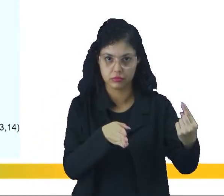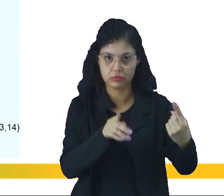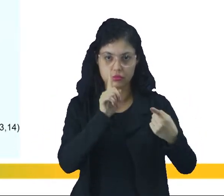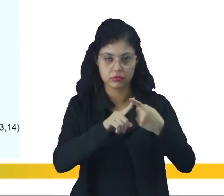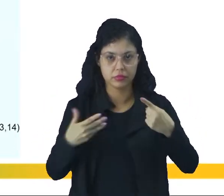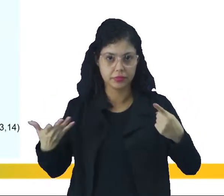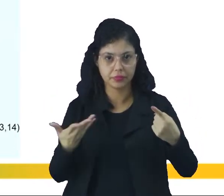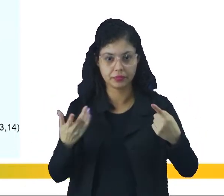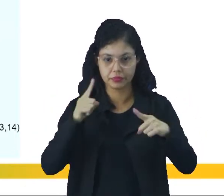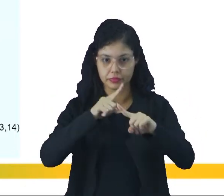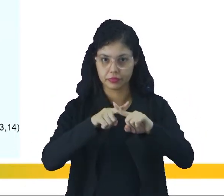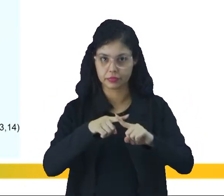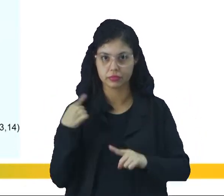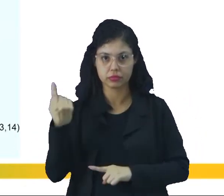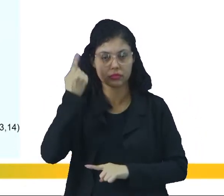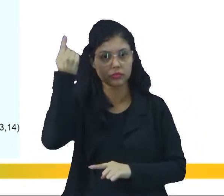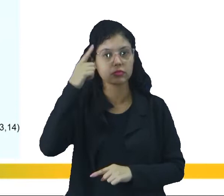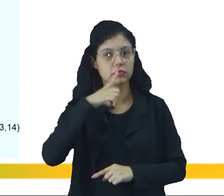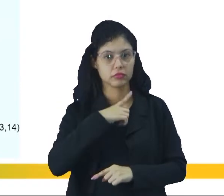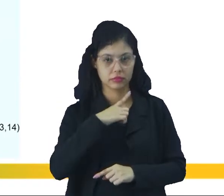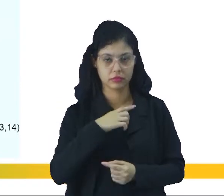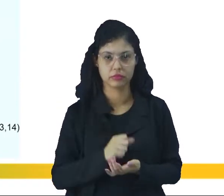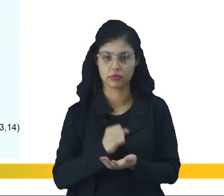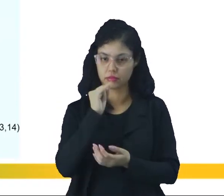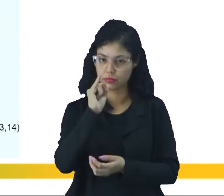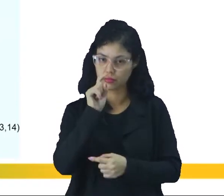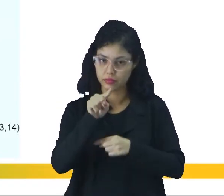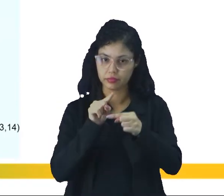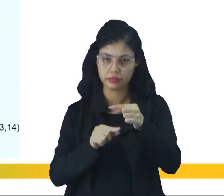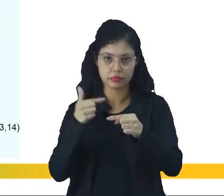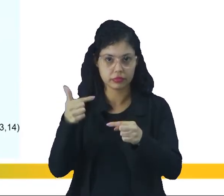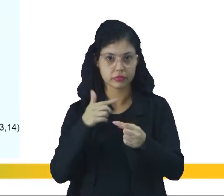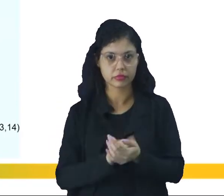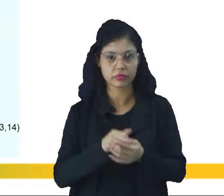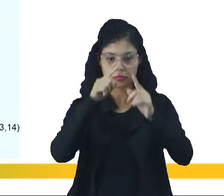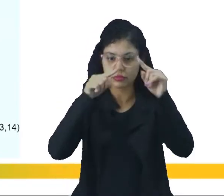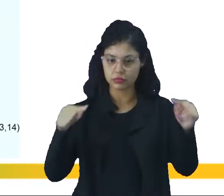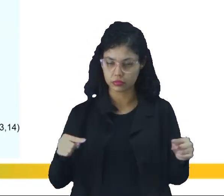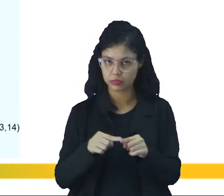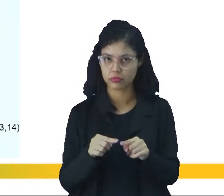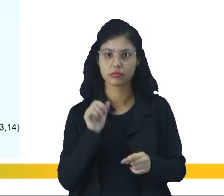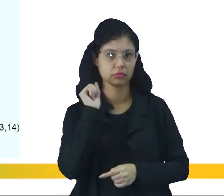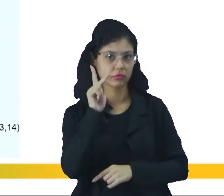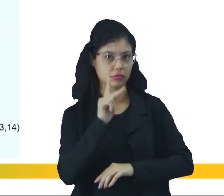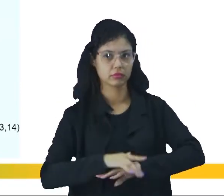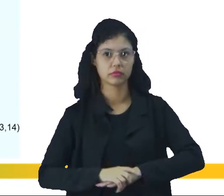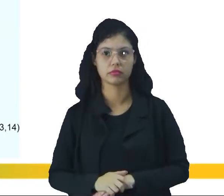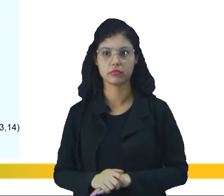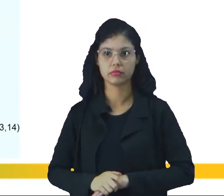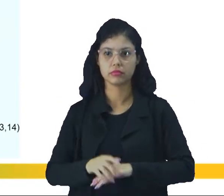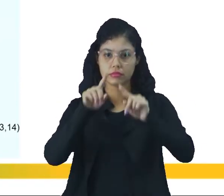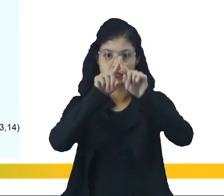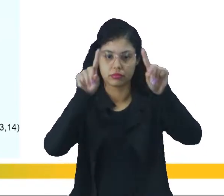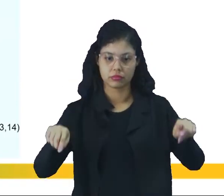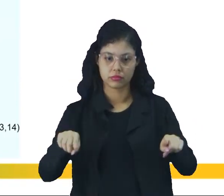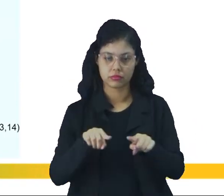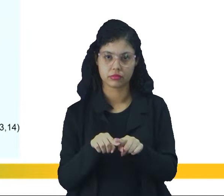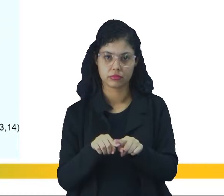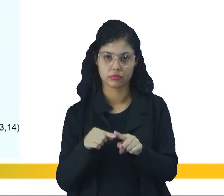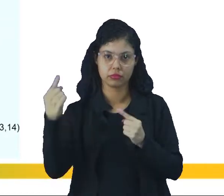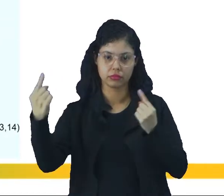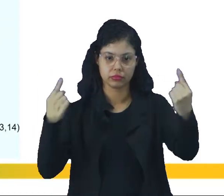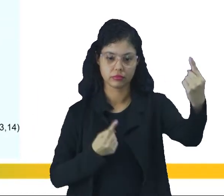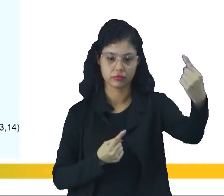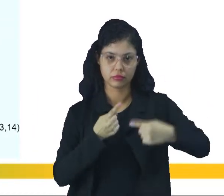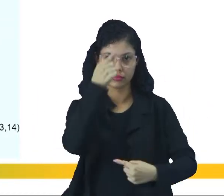porque base vezes altura me dá a área do retângulo. Se eu dividir por 2, eu chego no triângulo. Quadrado é lado